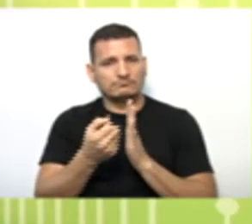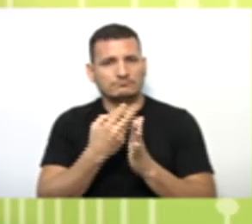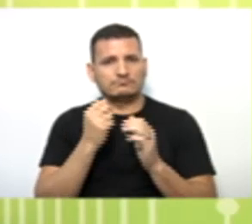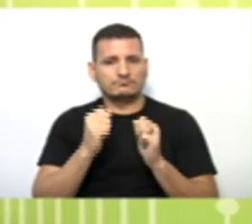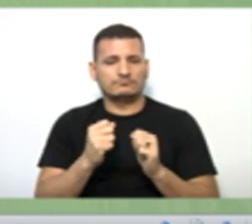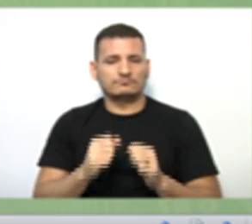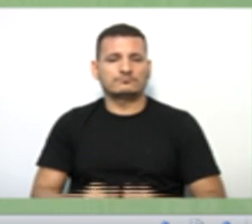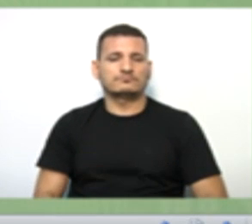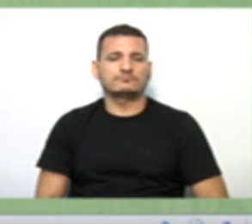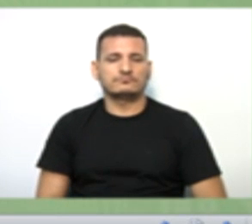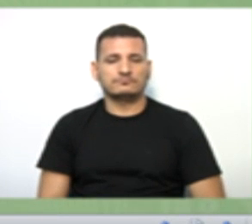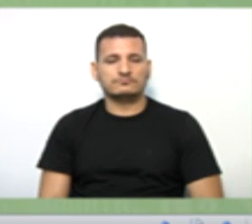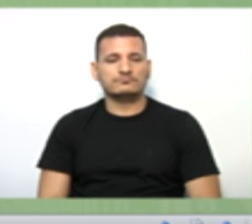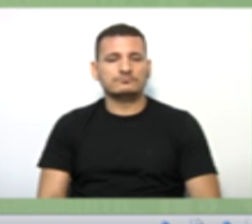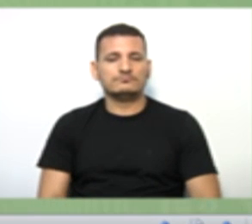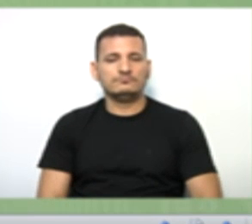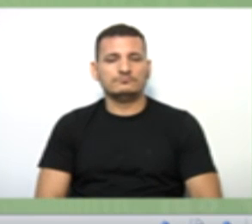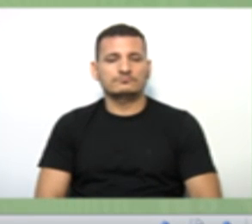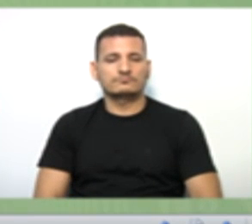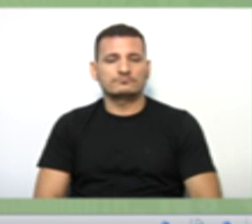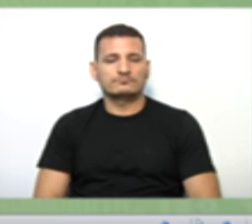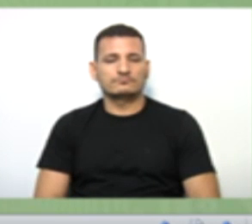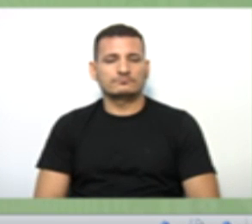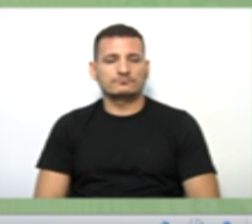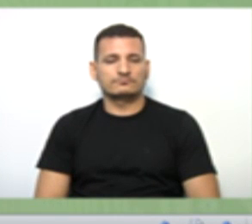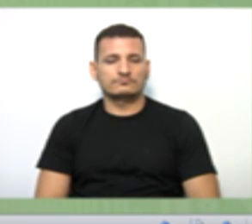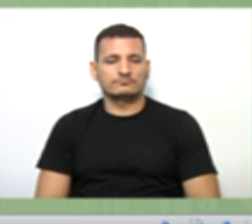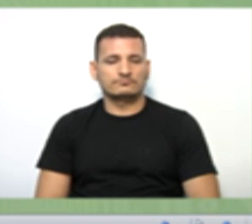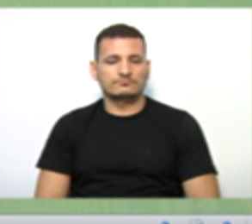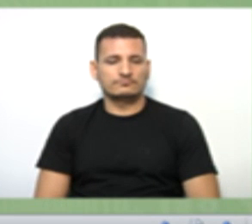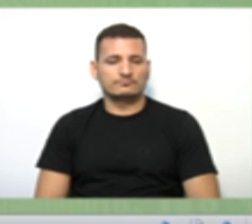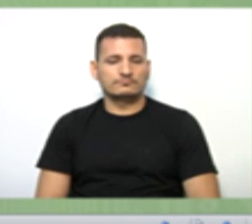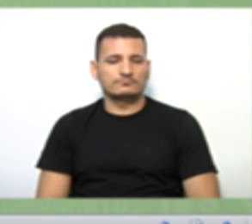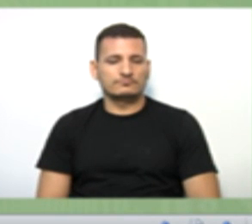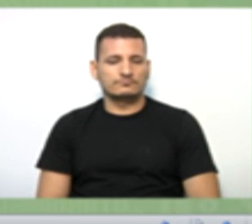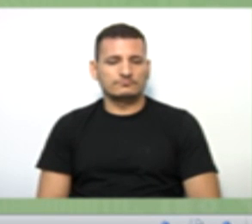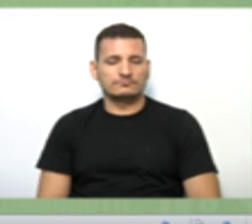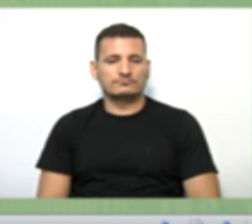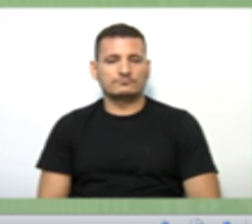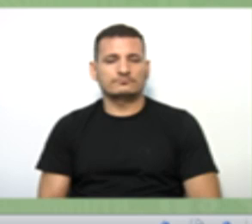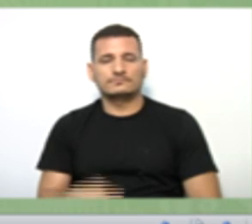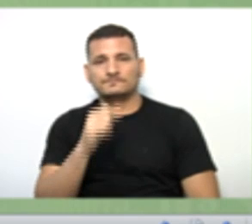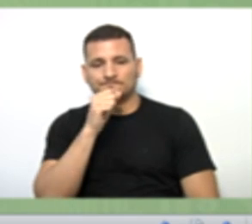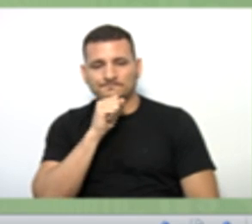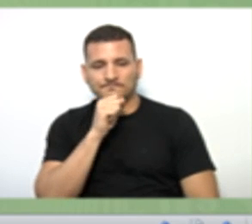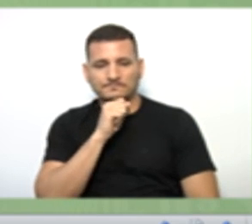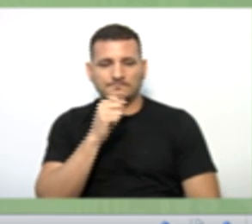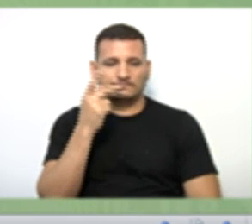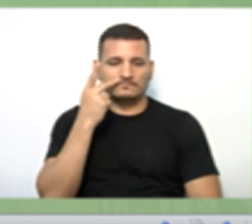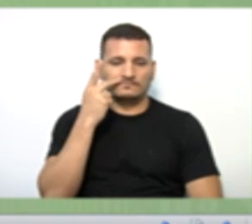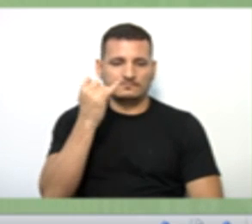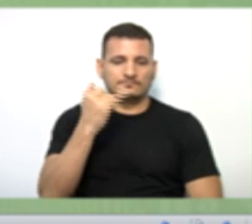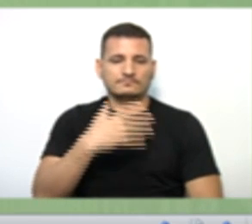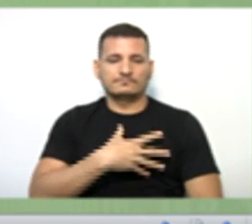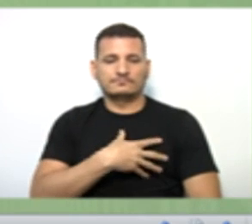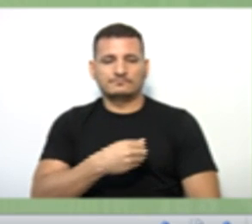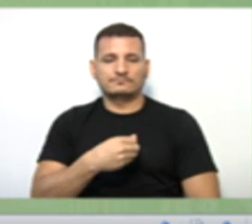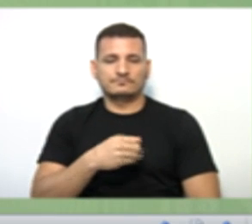Vamos aqui para a resposta mesmo, olha aqui, nossa resposta vindo aqui na tona. Avô, o pai, o filho,